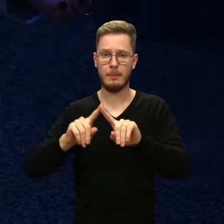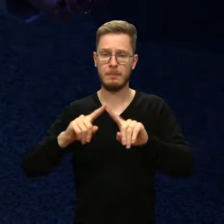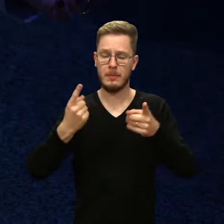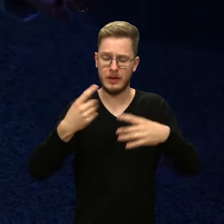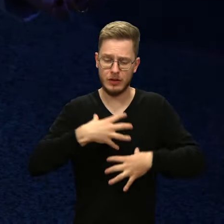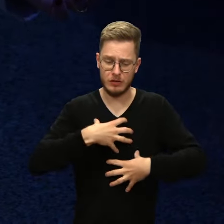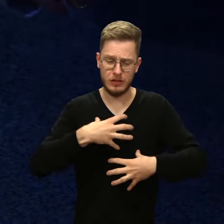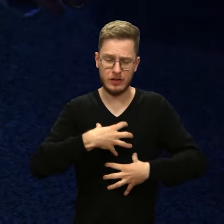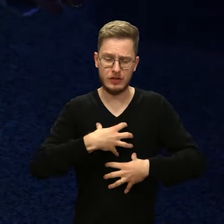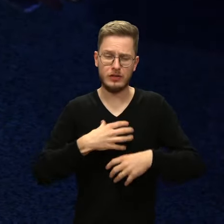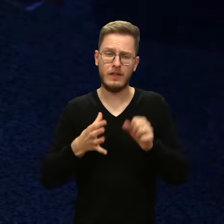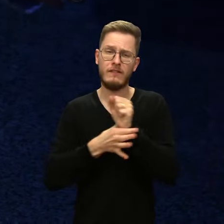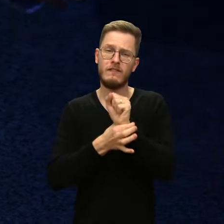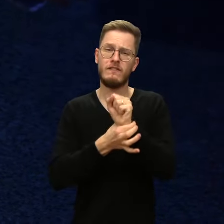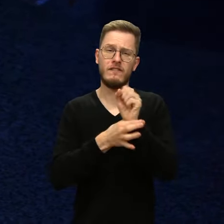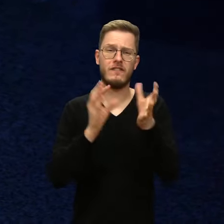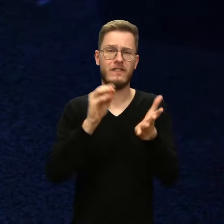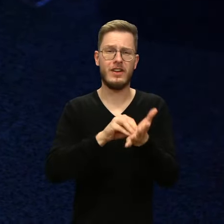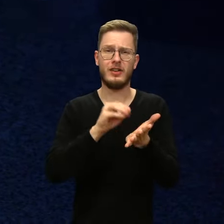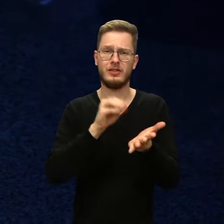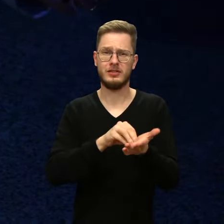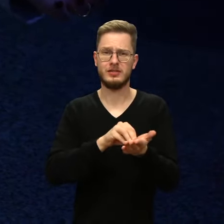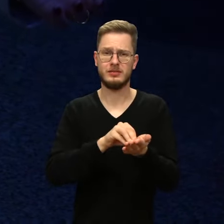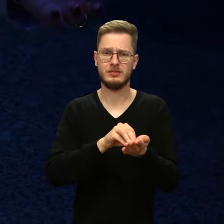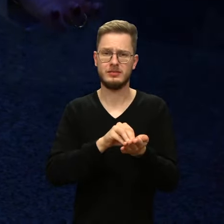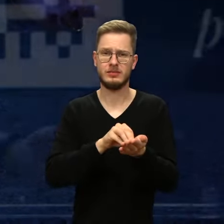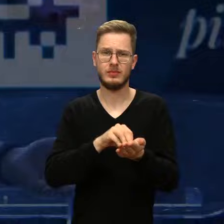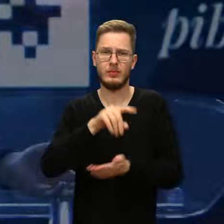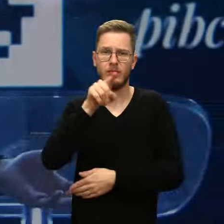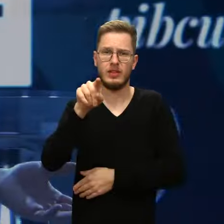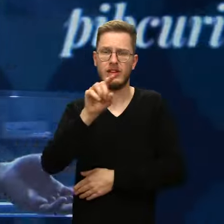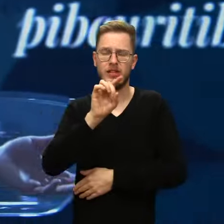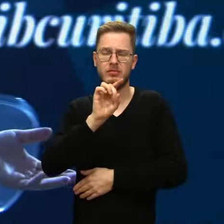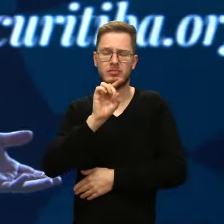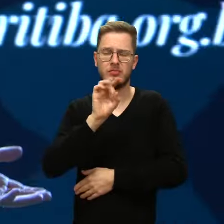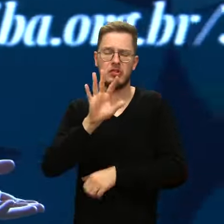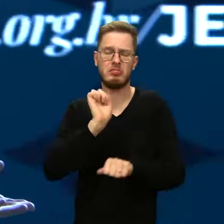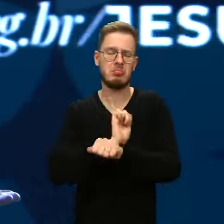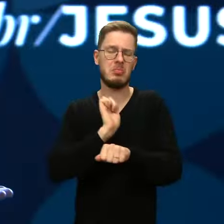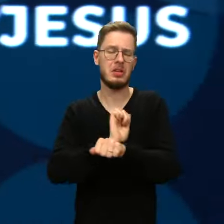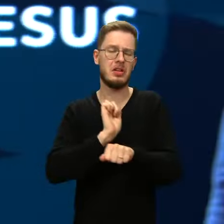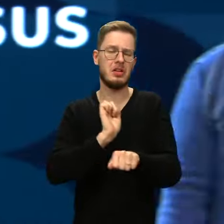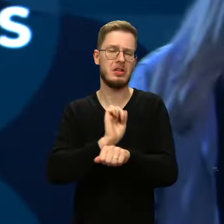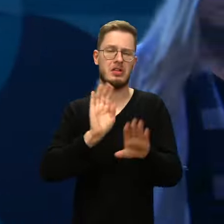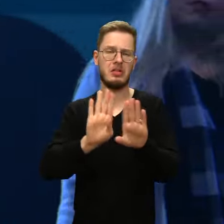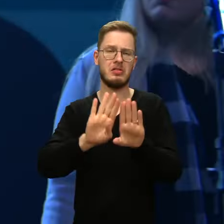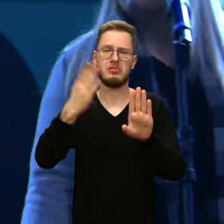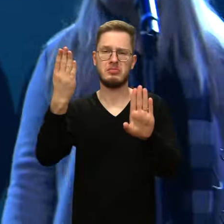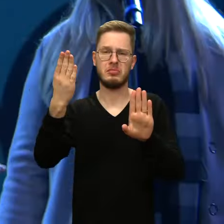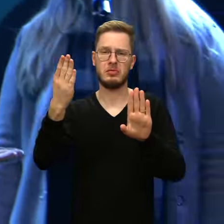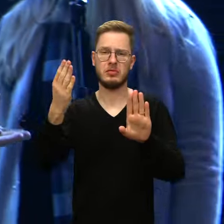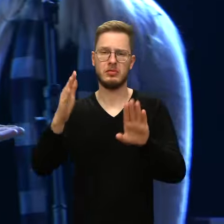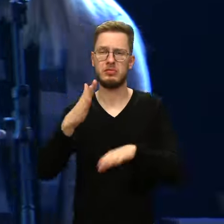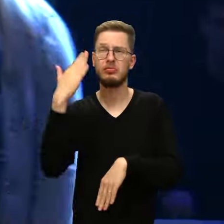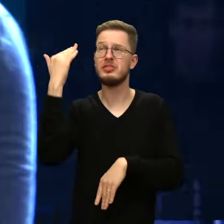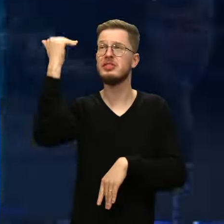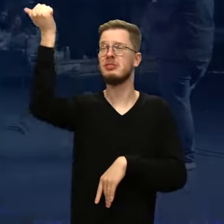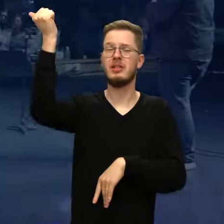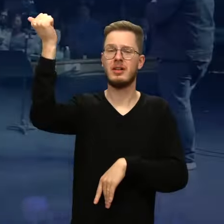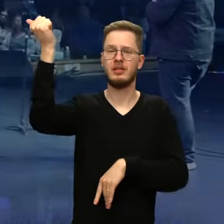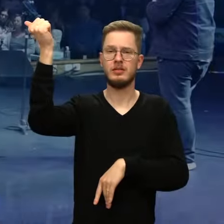sentindo inseguras. Não é que você está só esperando uma porta. Eu não sei o que é essa porta, é um chamado, é algum passo que